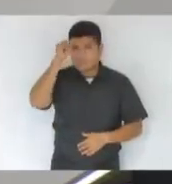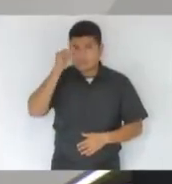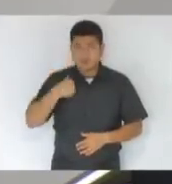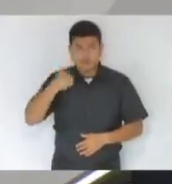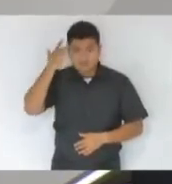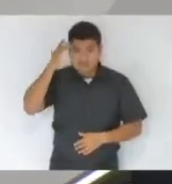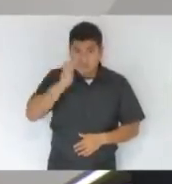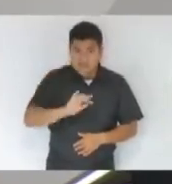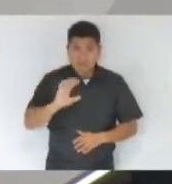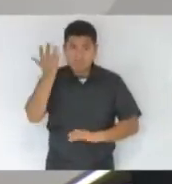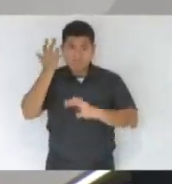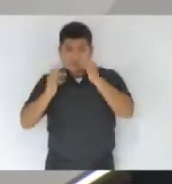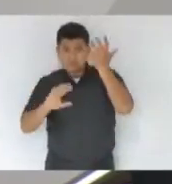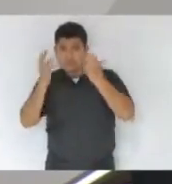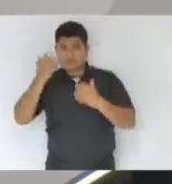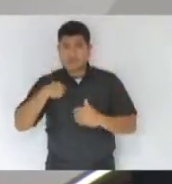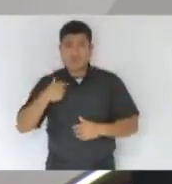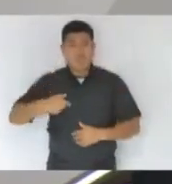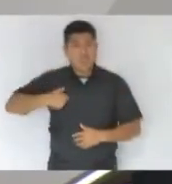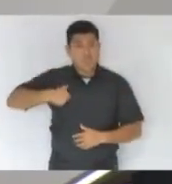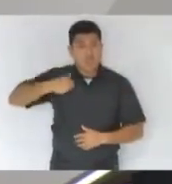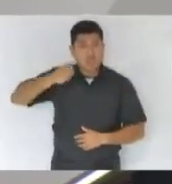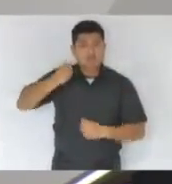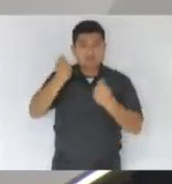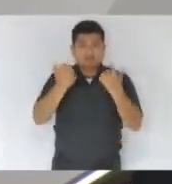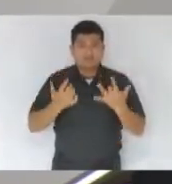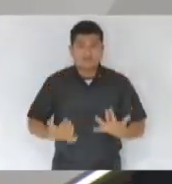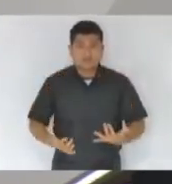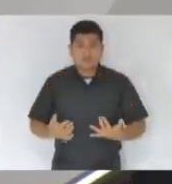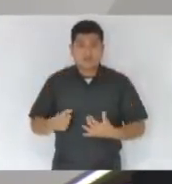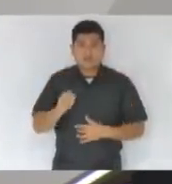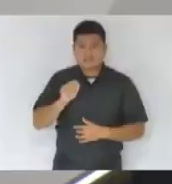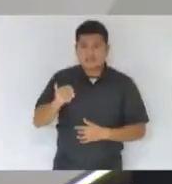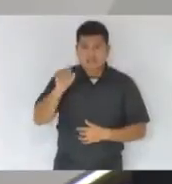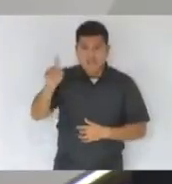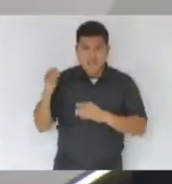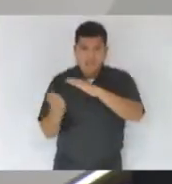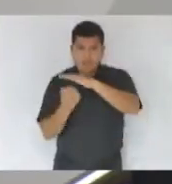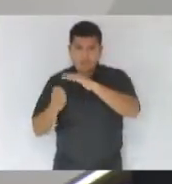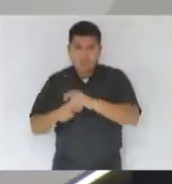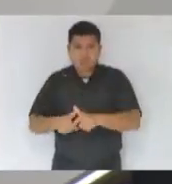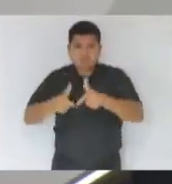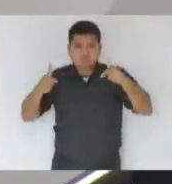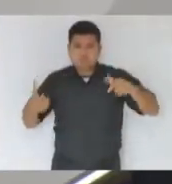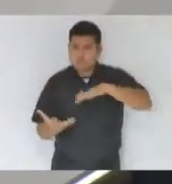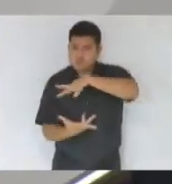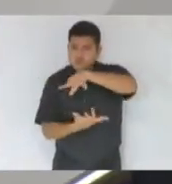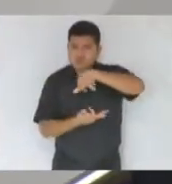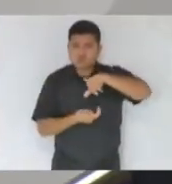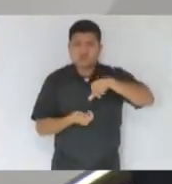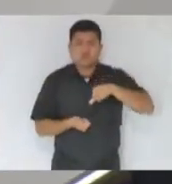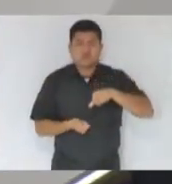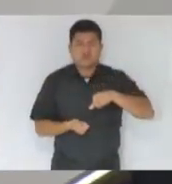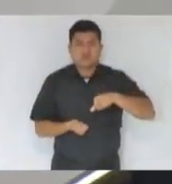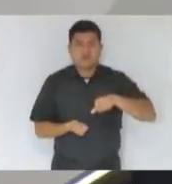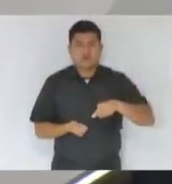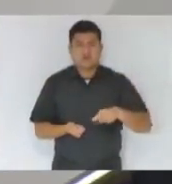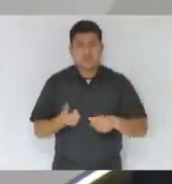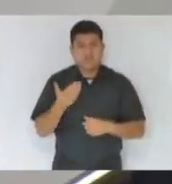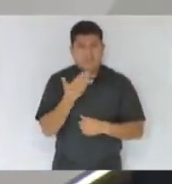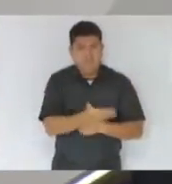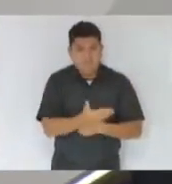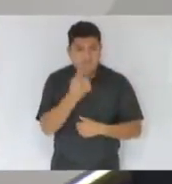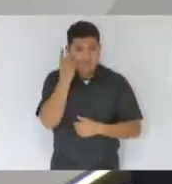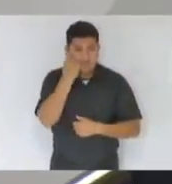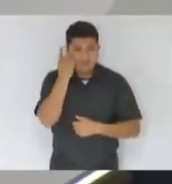acontecendo, eu vou dizer, se essa multinacional, do qual o deputado da